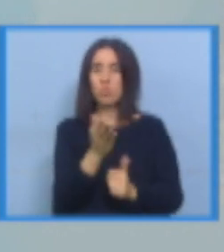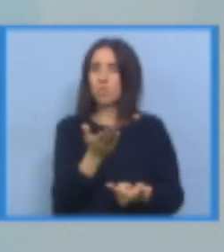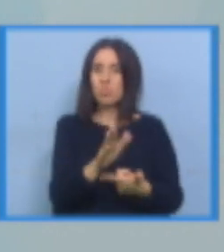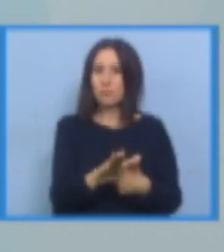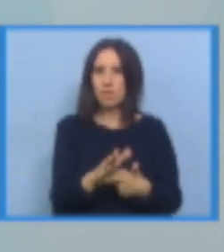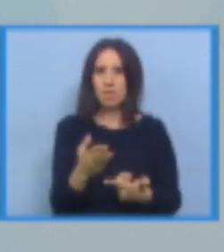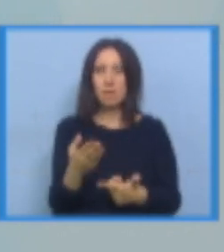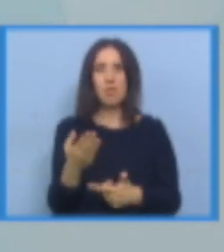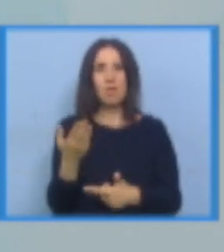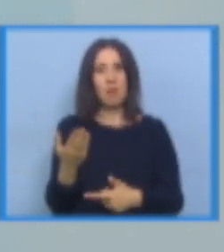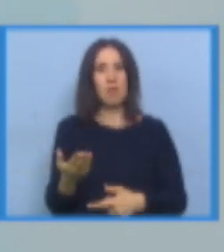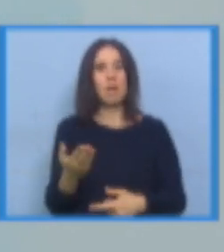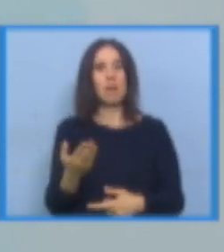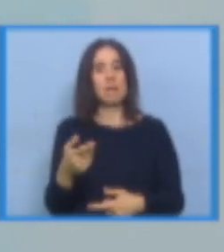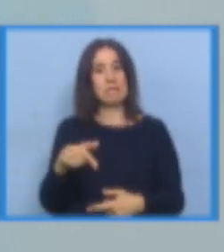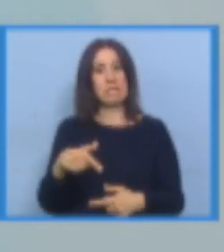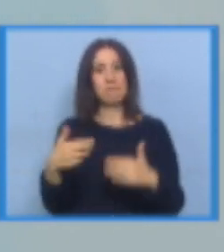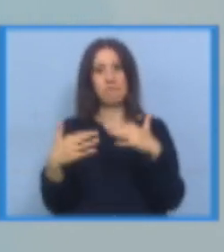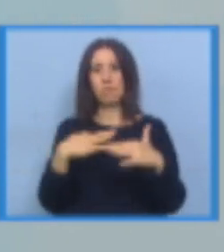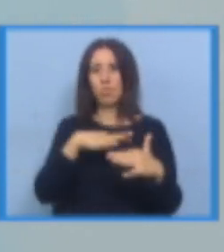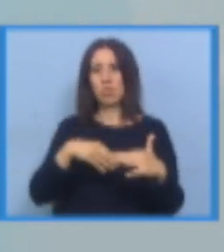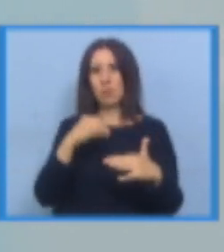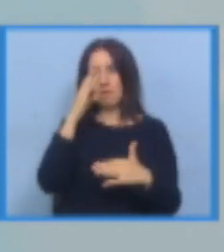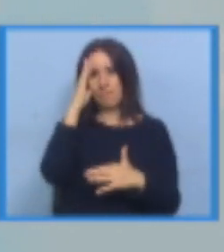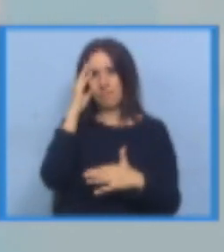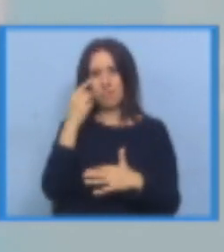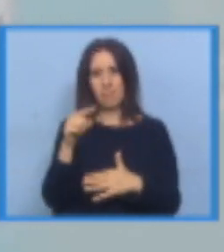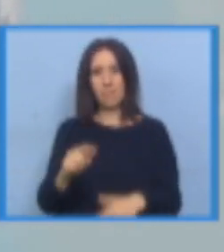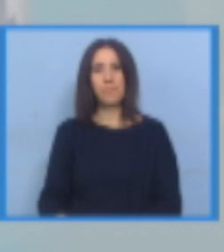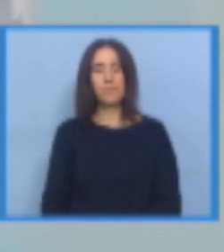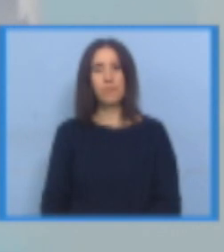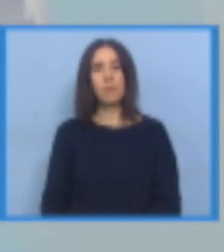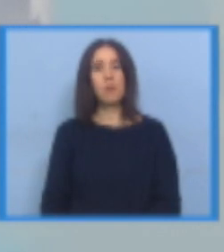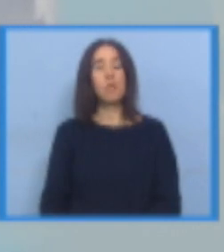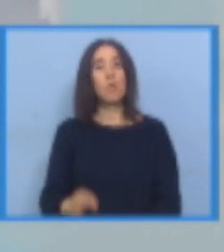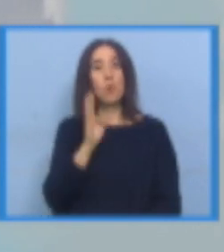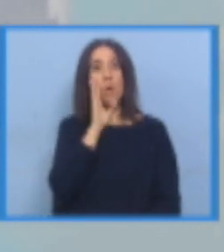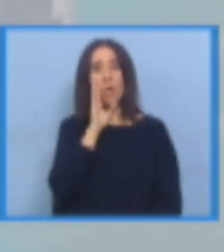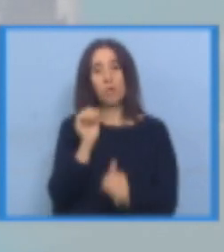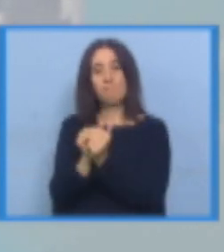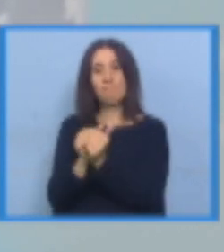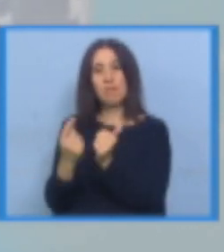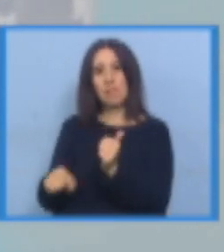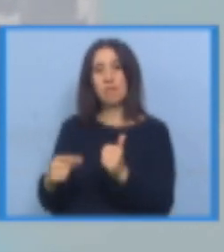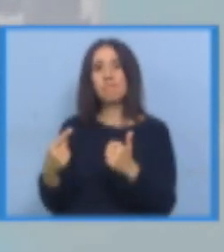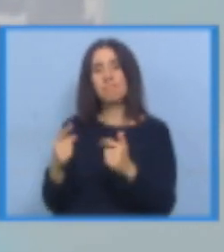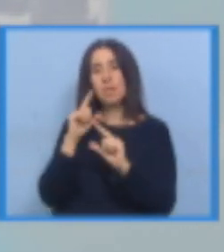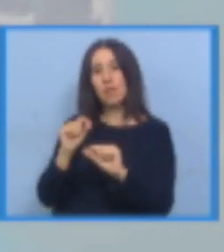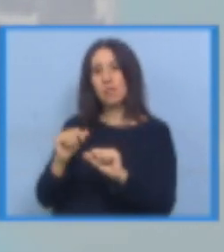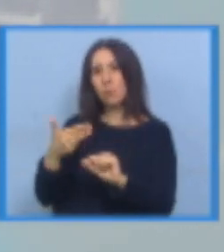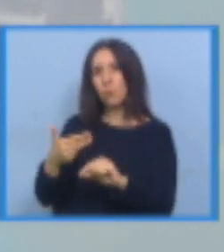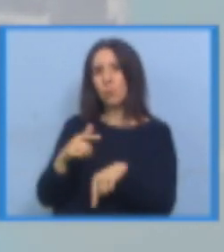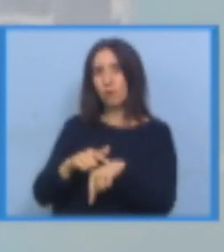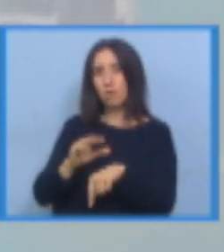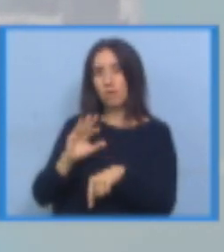nomeadamente a realização deste Mundial de Futebol. Mais logo, acompanhe-nos também na rádio, na Antena 1, quando